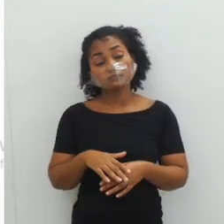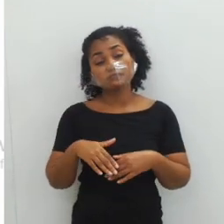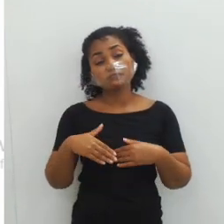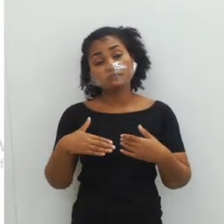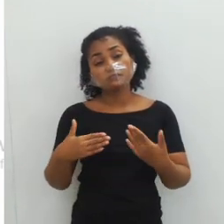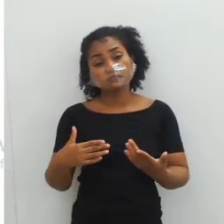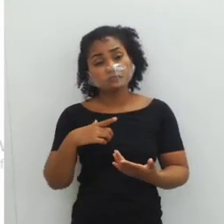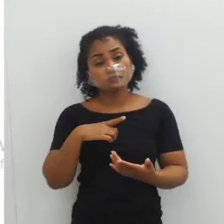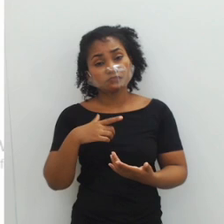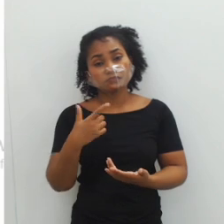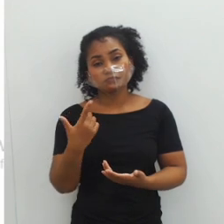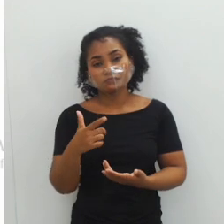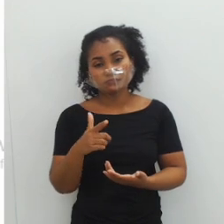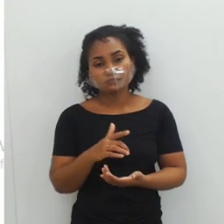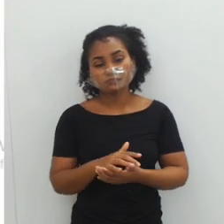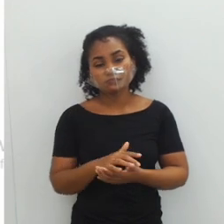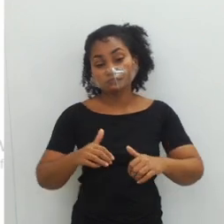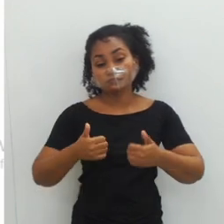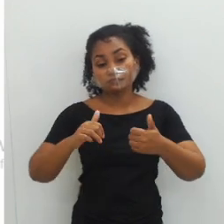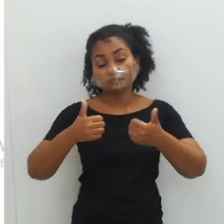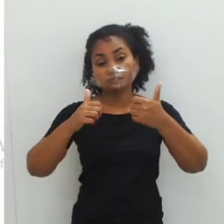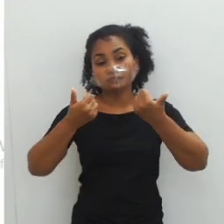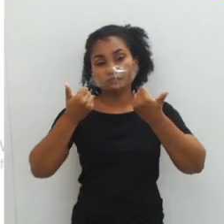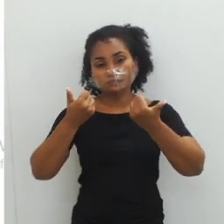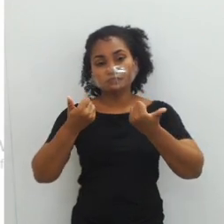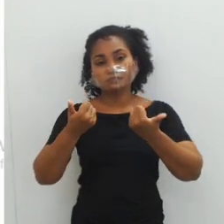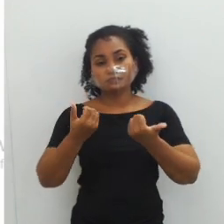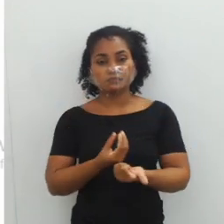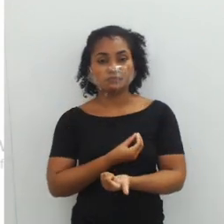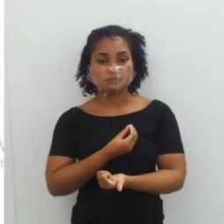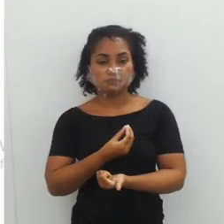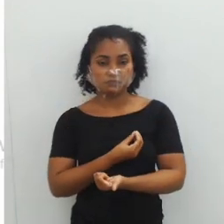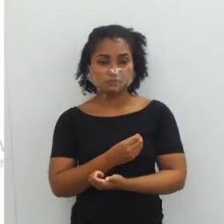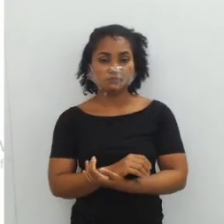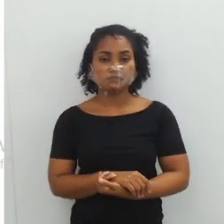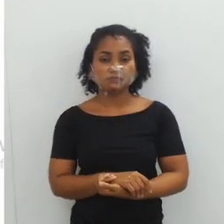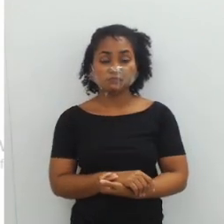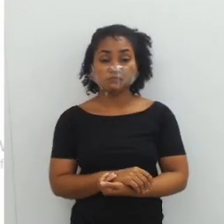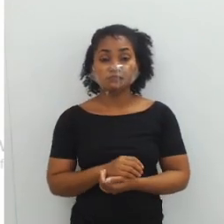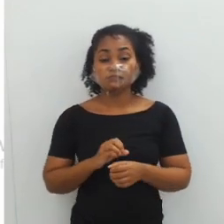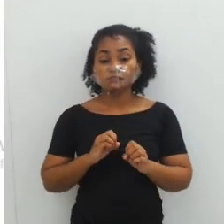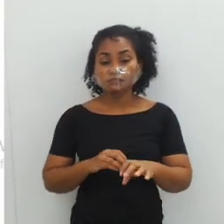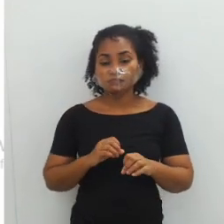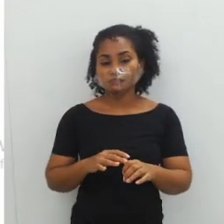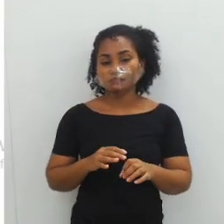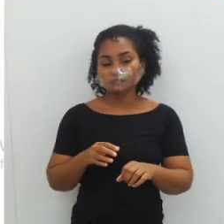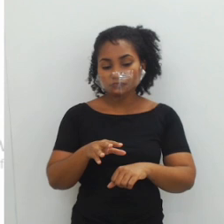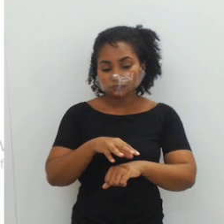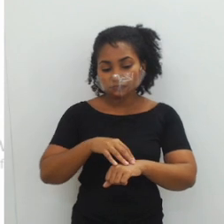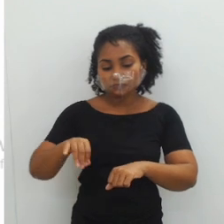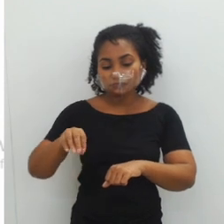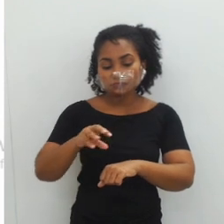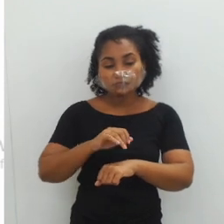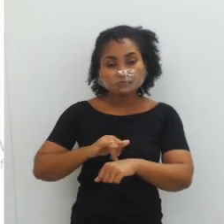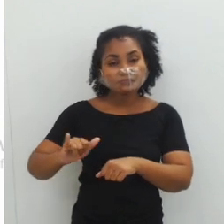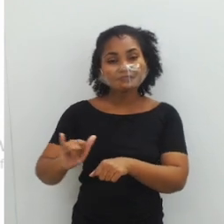eu não tenho como melhorar a minha condição de vida. A educação é o meio, não